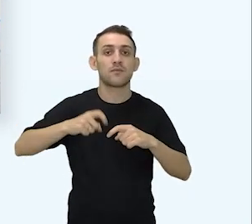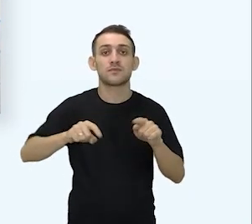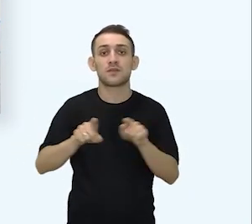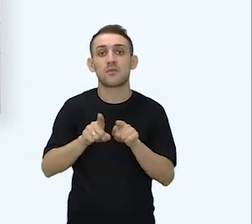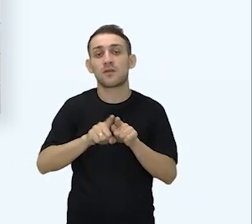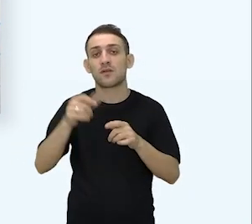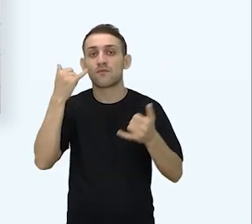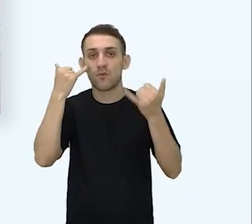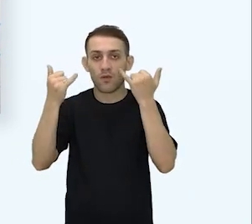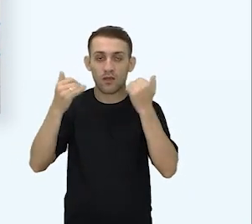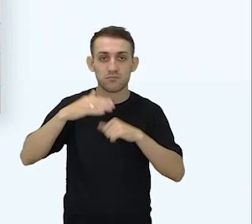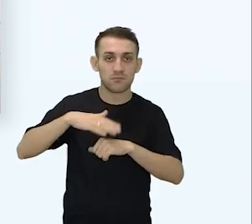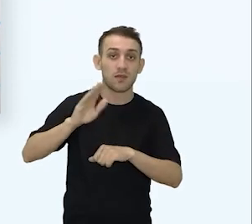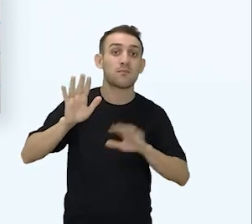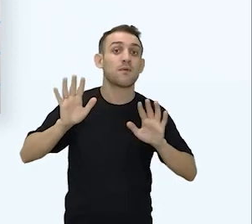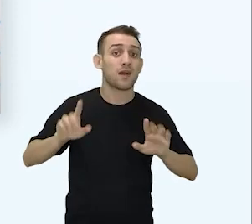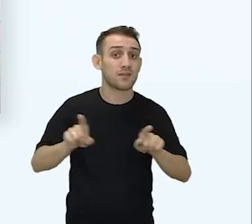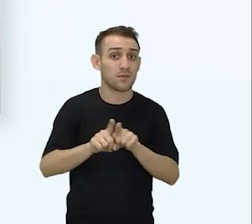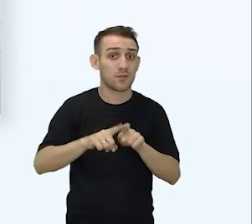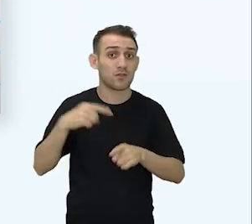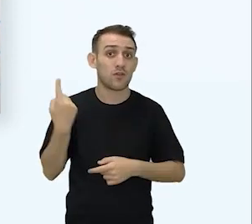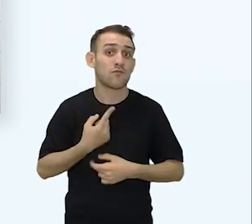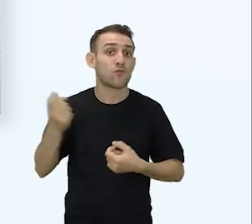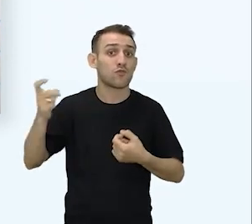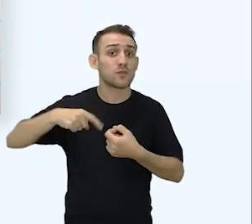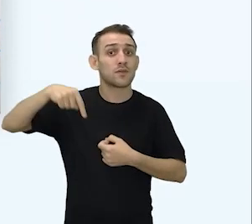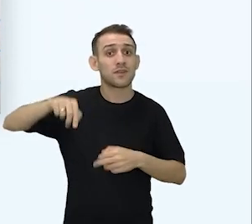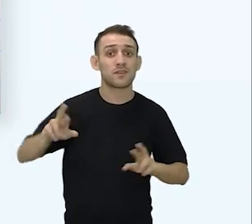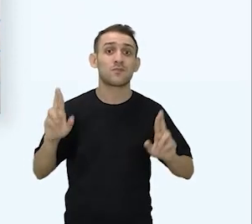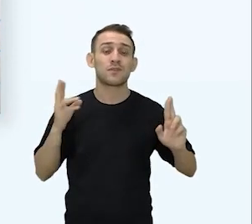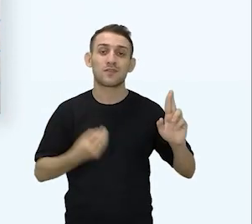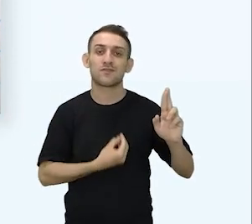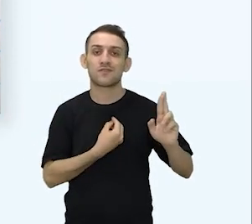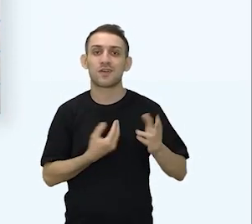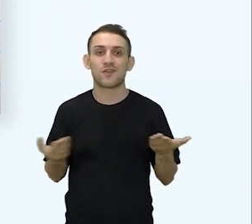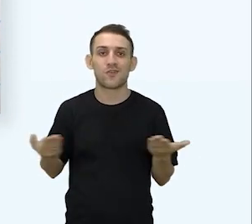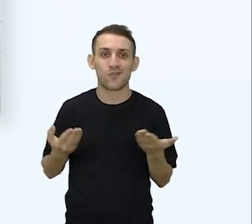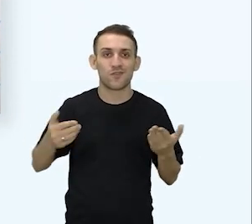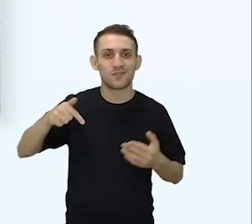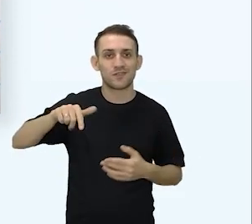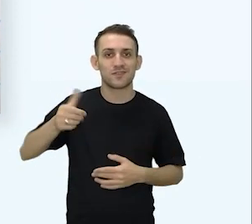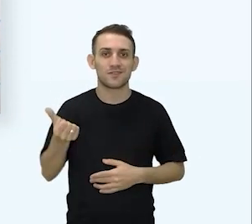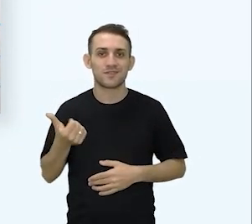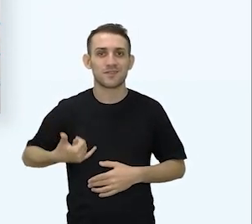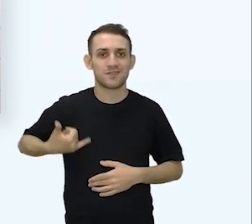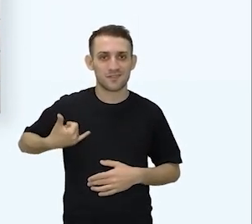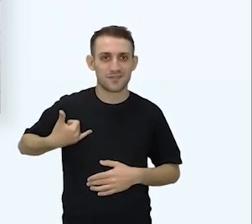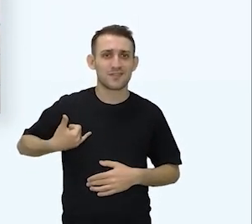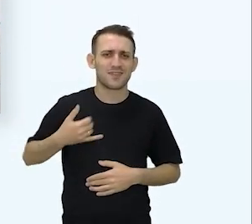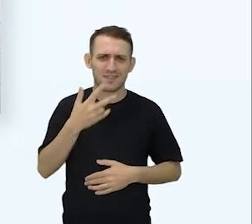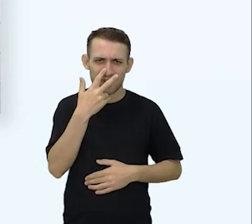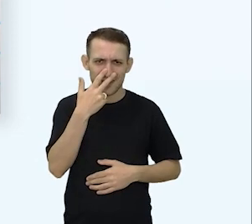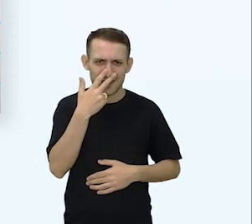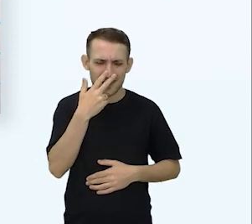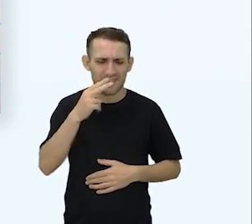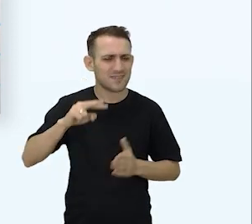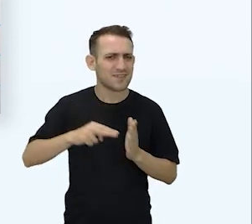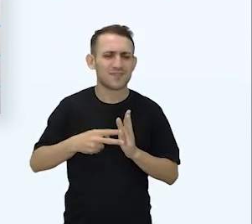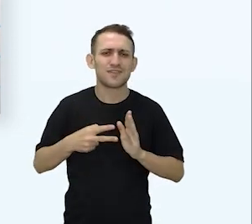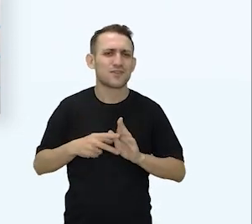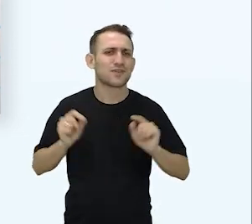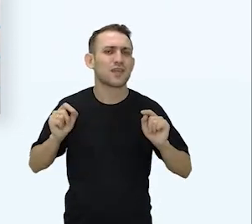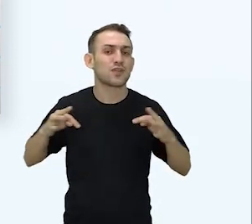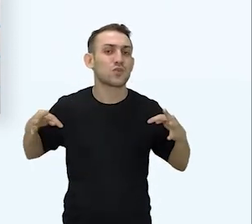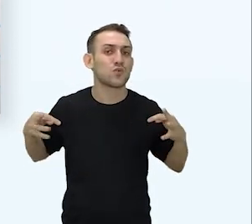mais informação. Mas, voltando à nossa expectativa de vida atual de 76 anos, será que isso quer dizer